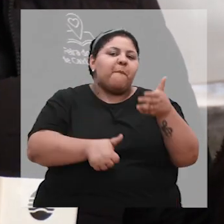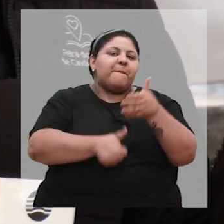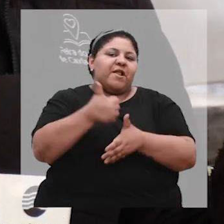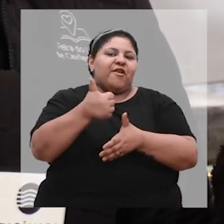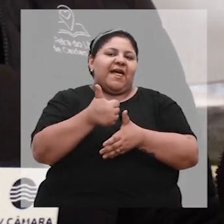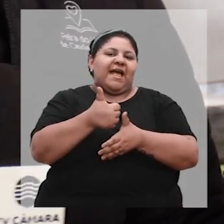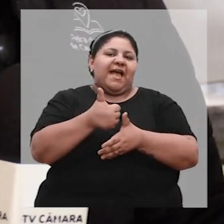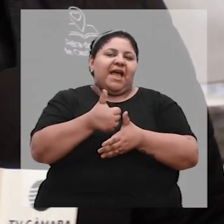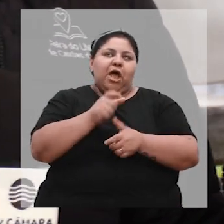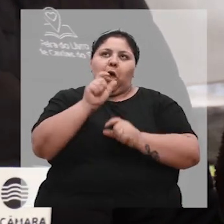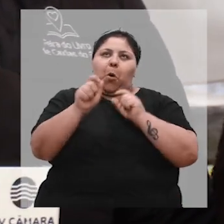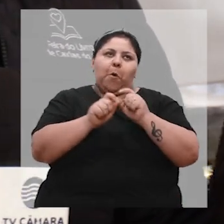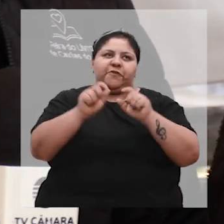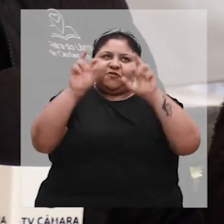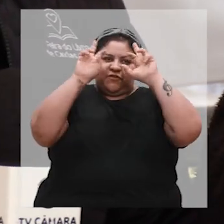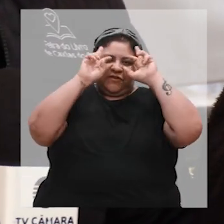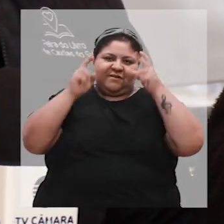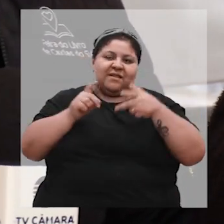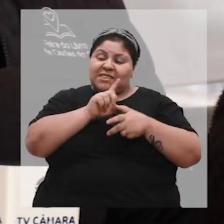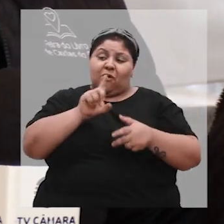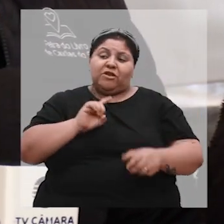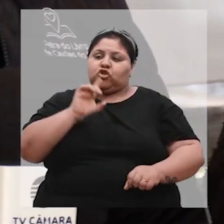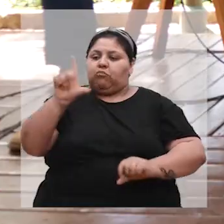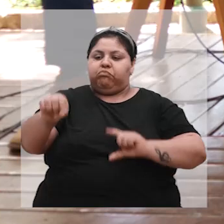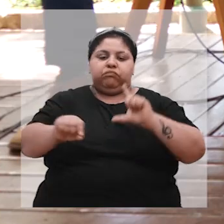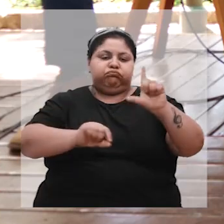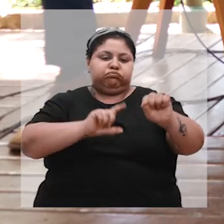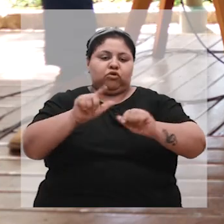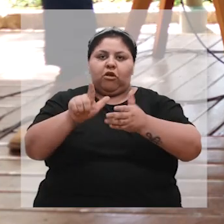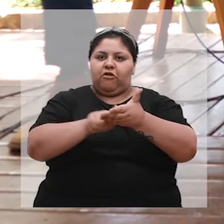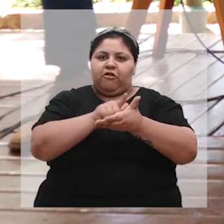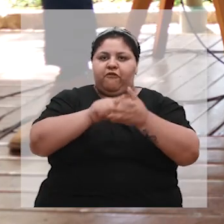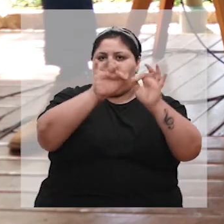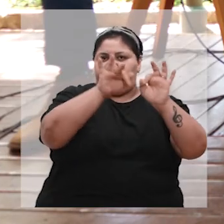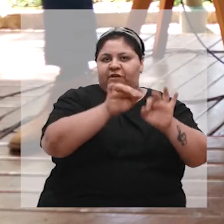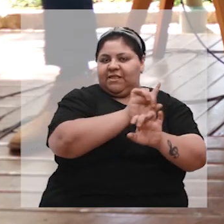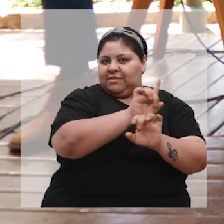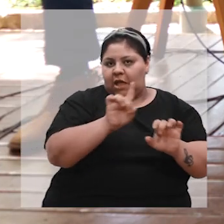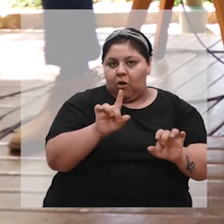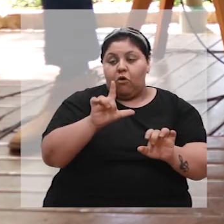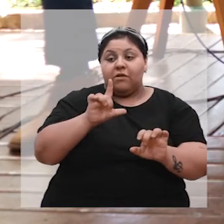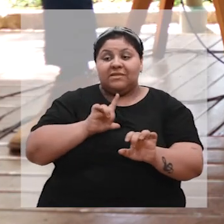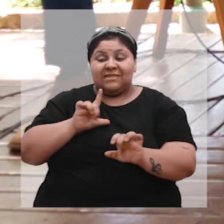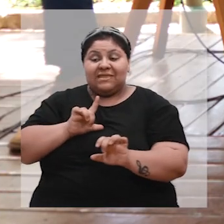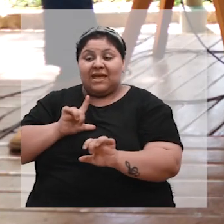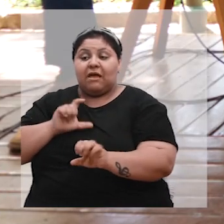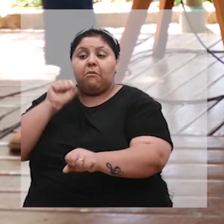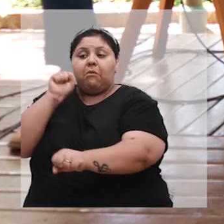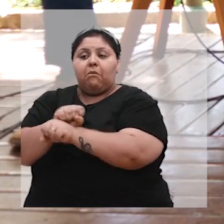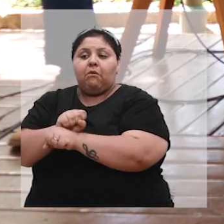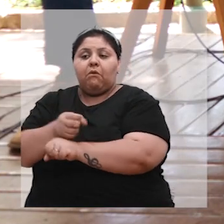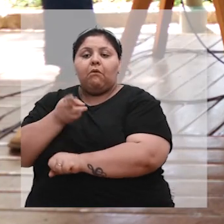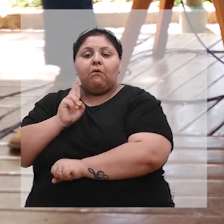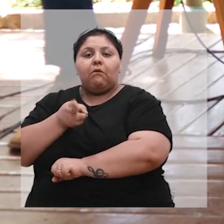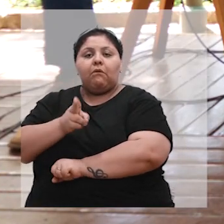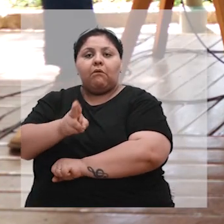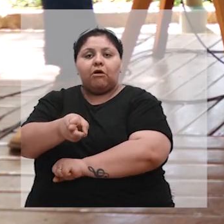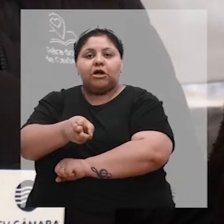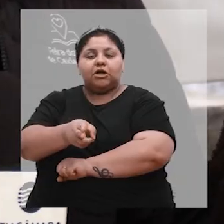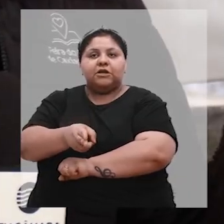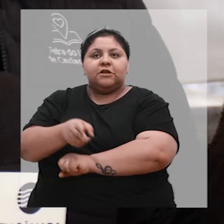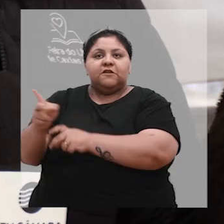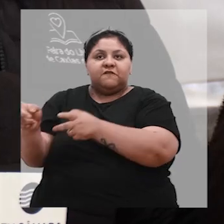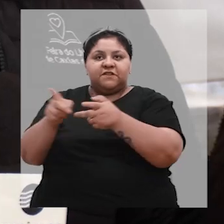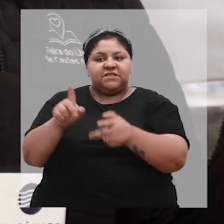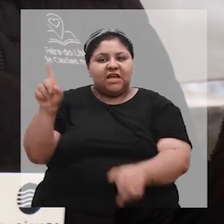a feira. Não é simplesmente chegar, escolher 2, 3 livros e levar e acabou. Não, existe por que ficar. Existem motivos para